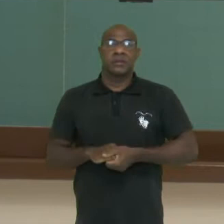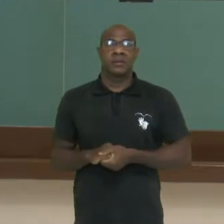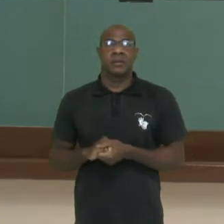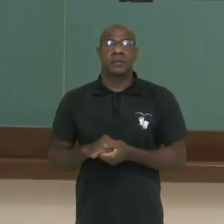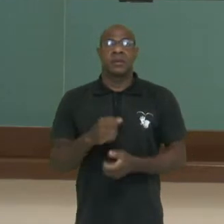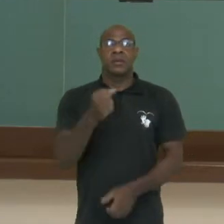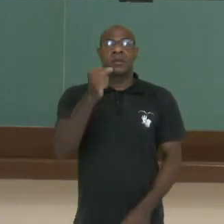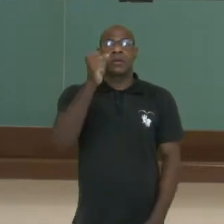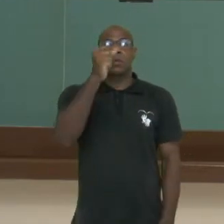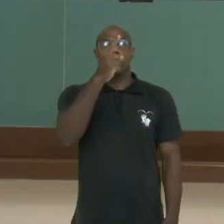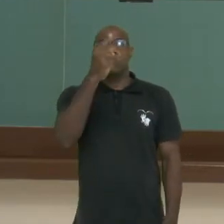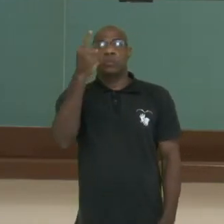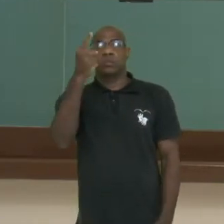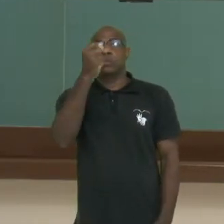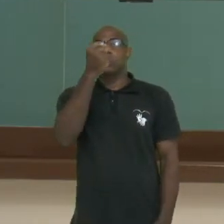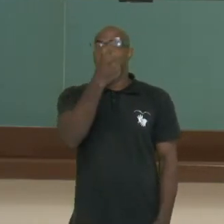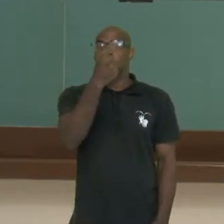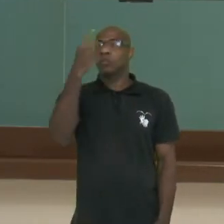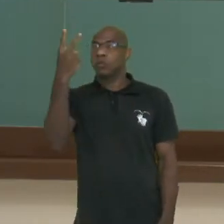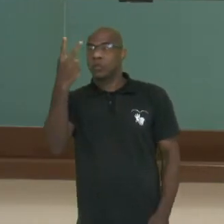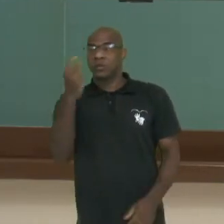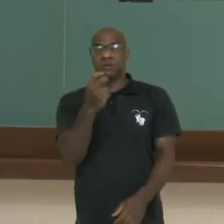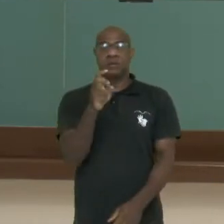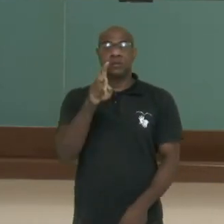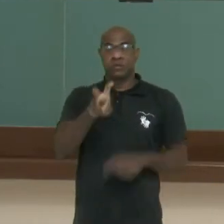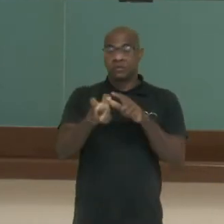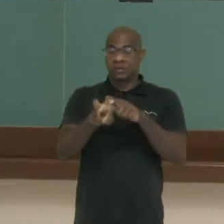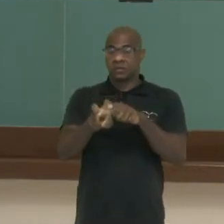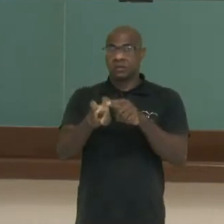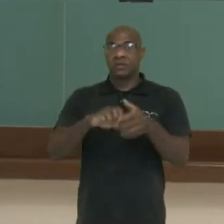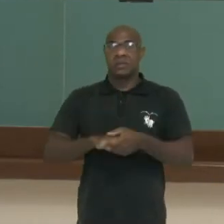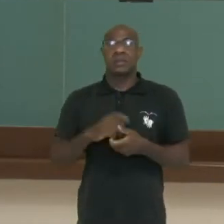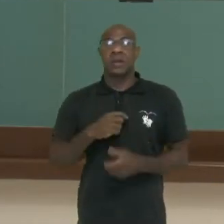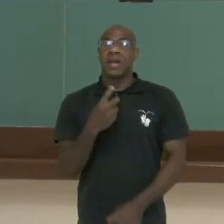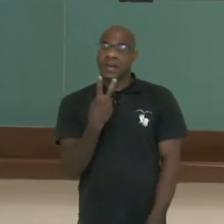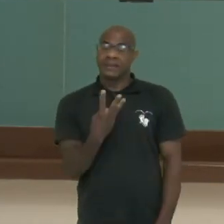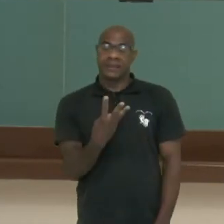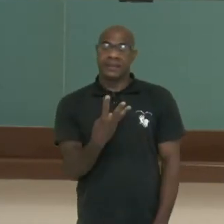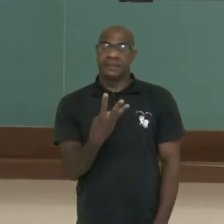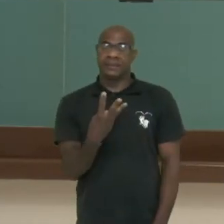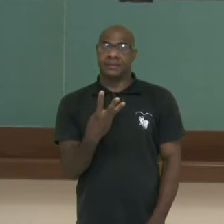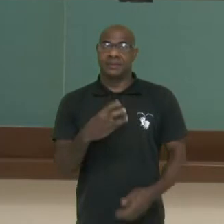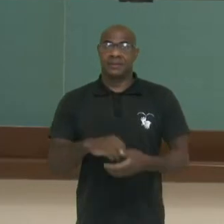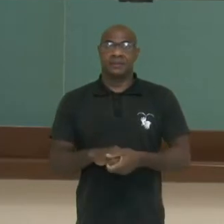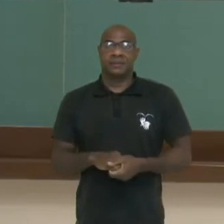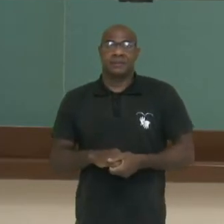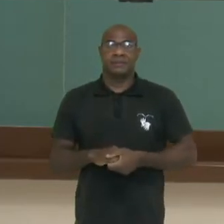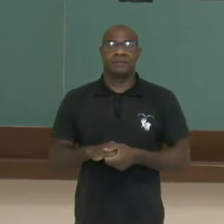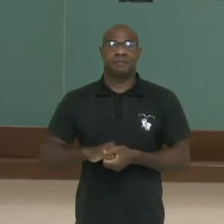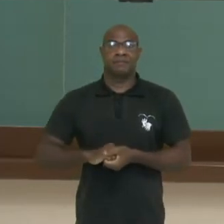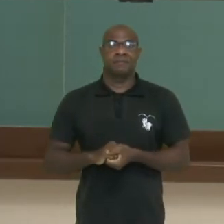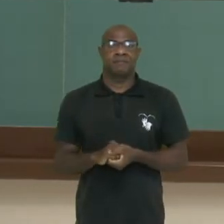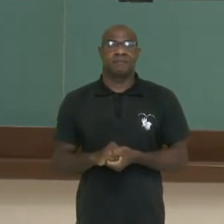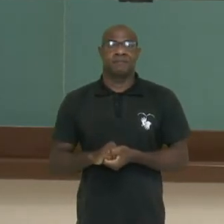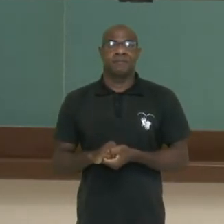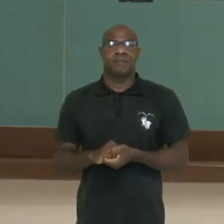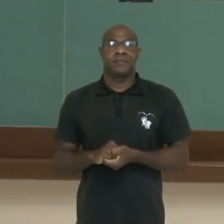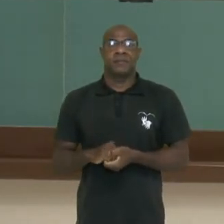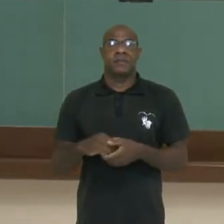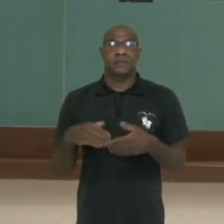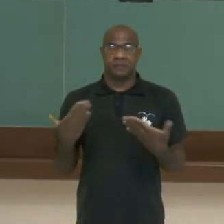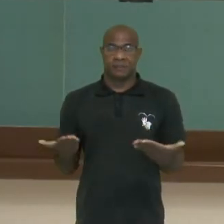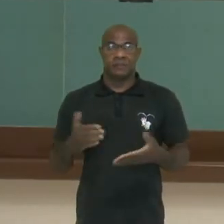do 1, do 2 e do 5, né? Que estão ali depois da vírgula, que são 3, né? Tá vendo que aqui fica 3 também, tá? Então tá